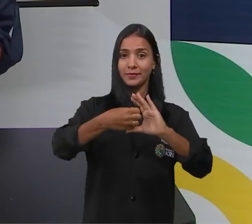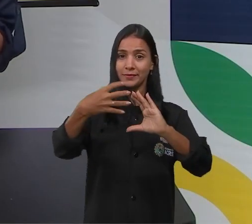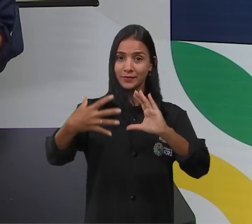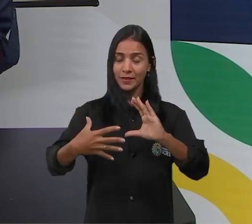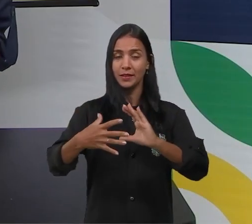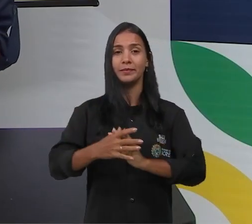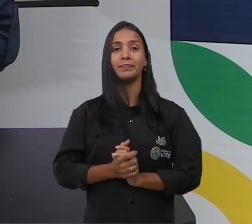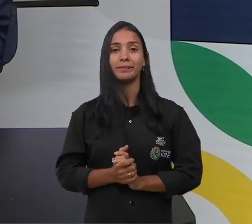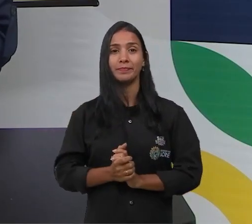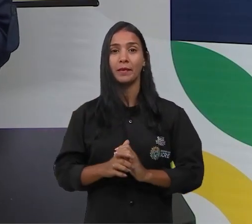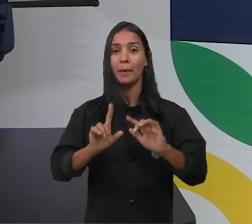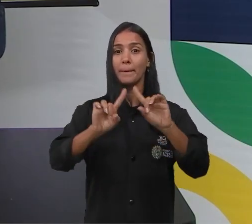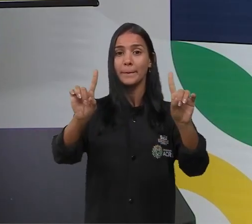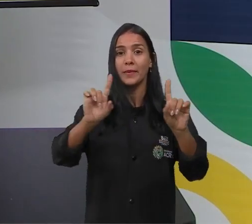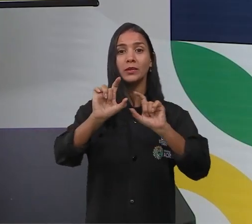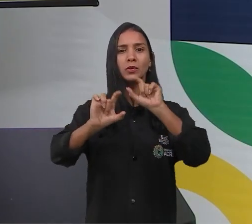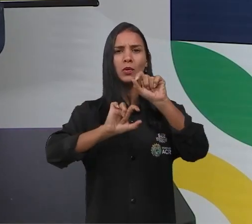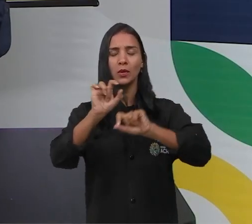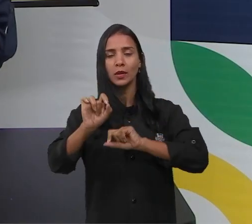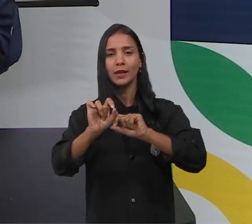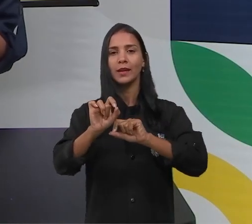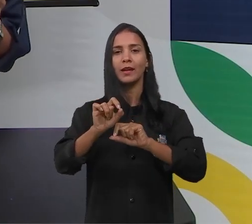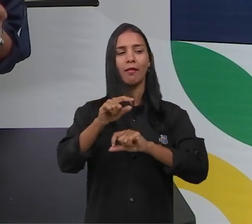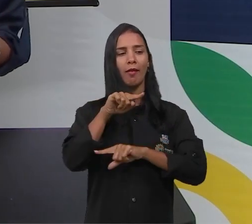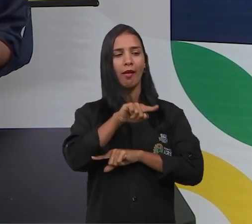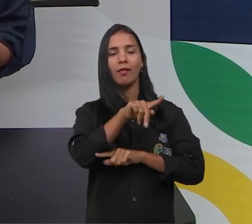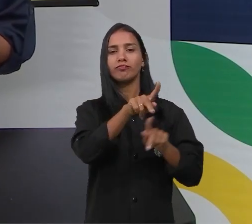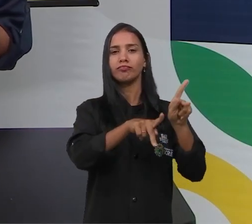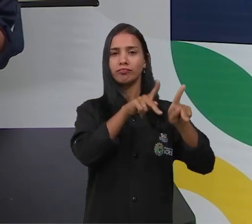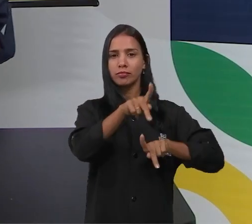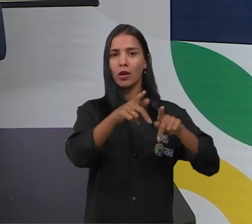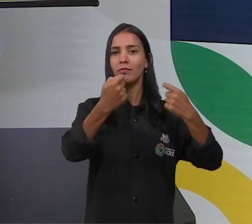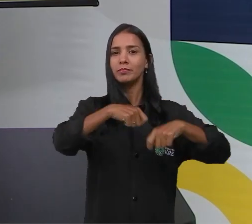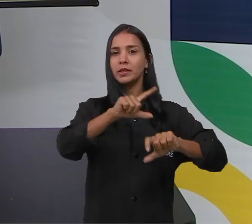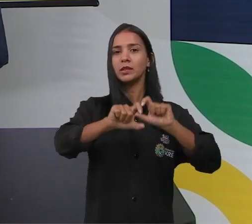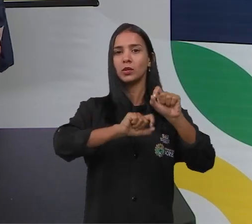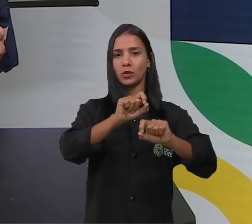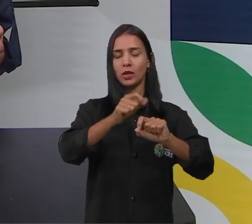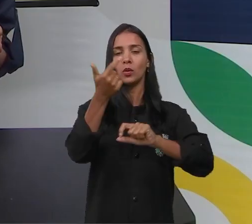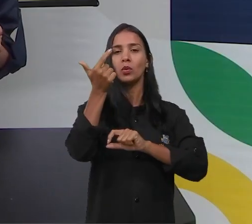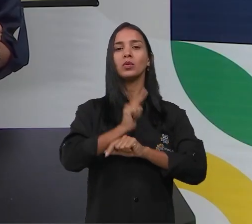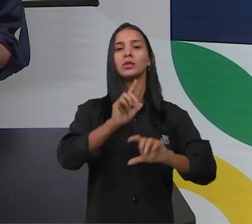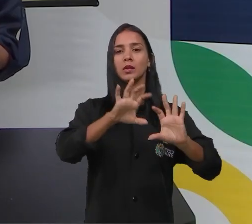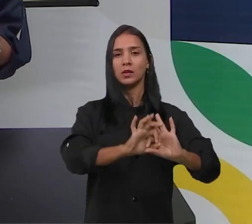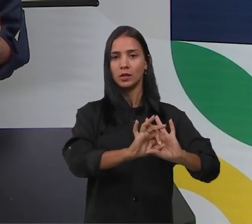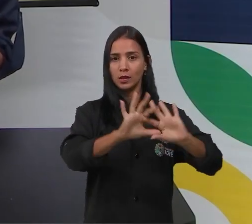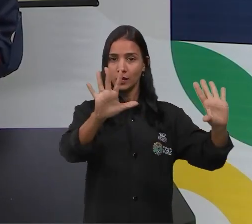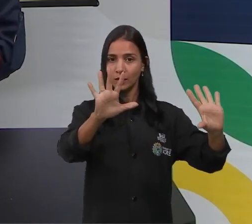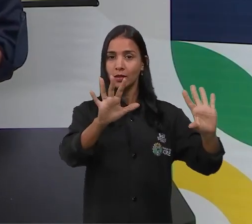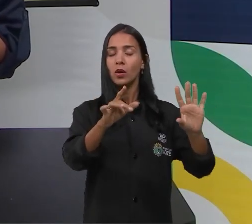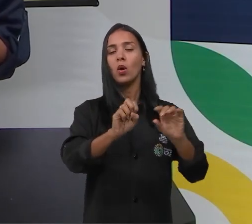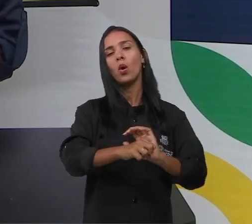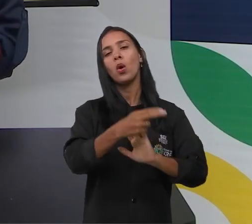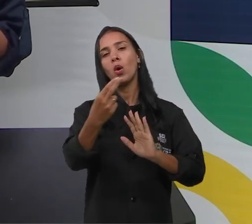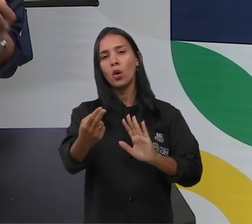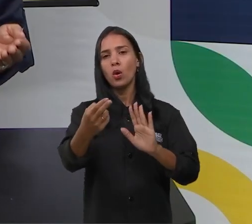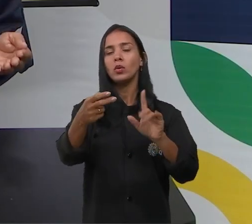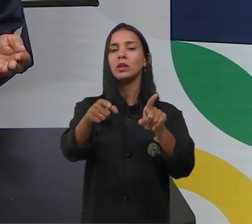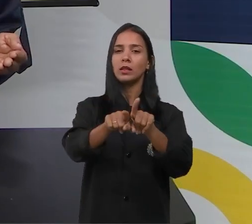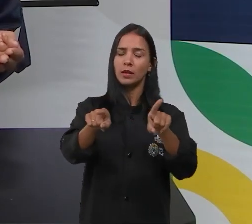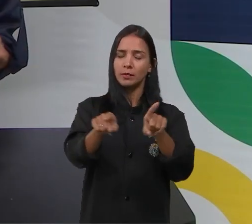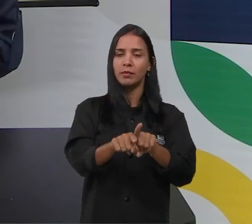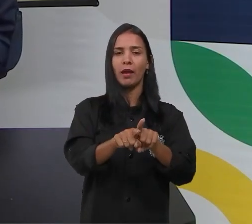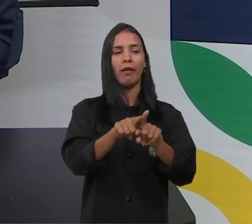isso leva com que esses povos possam ganhar a sua autonomia, ou pelo menos ter um